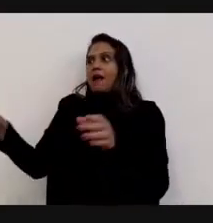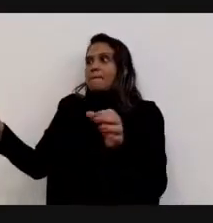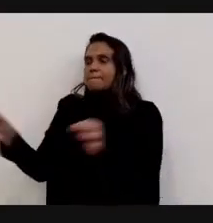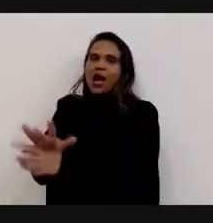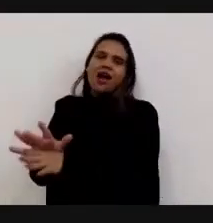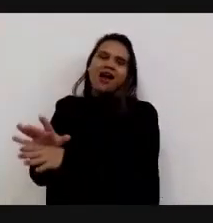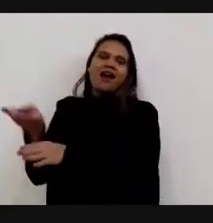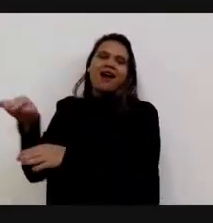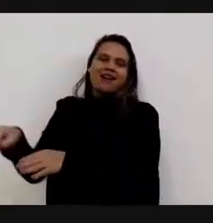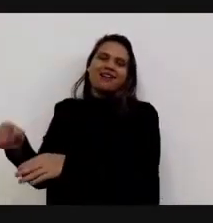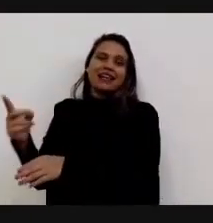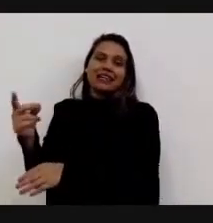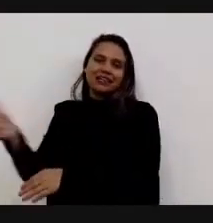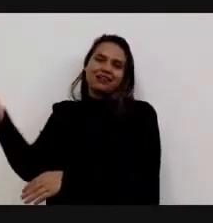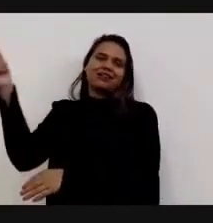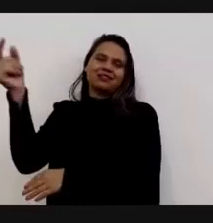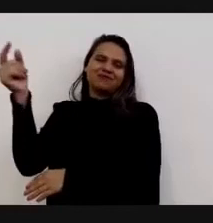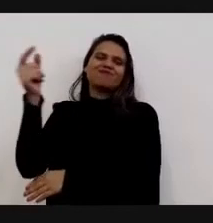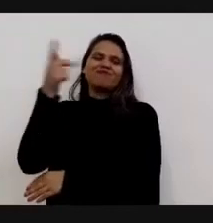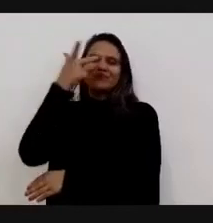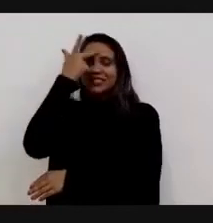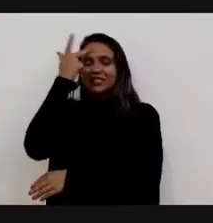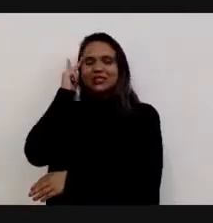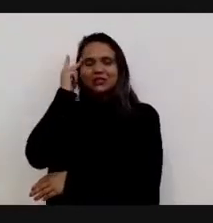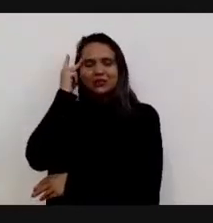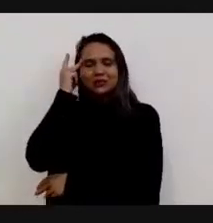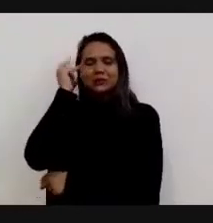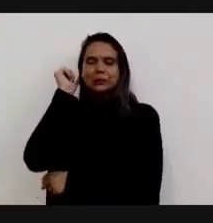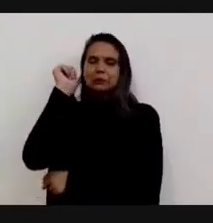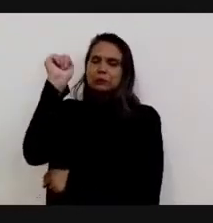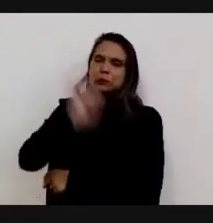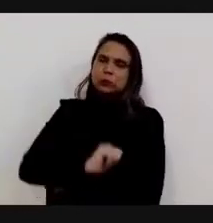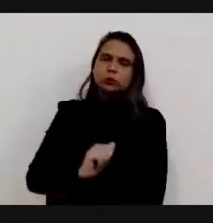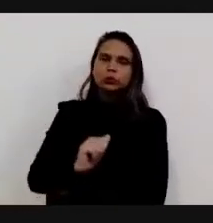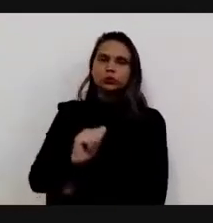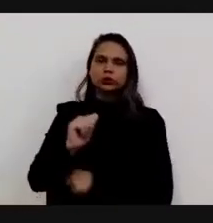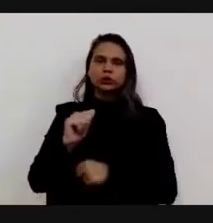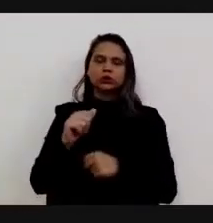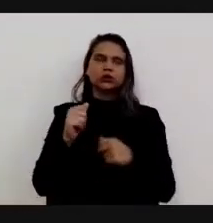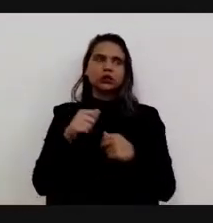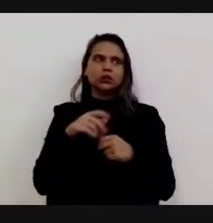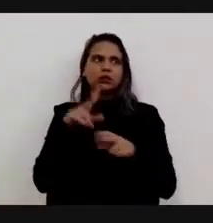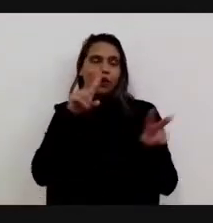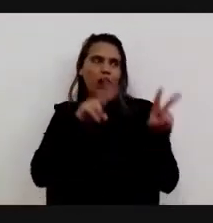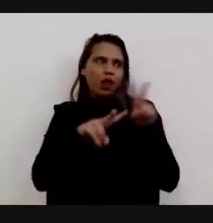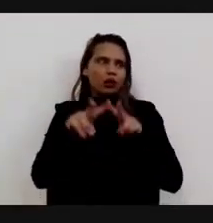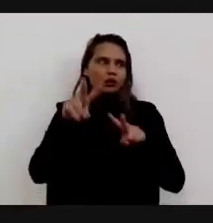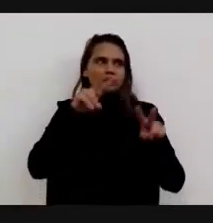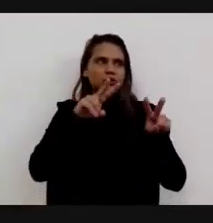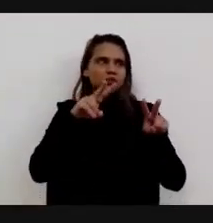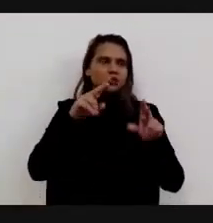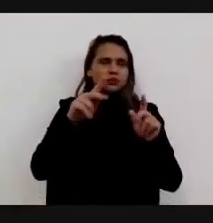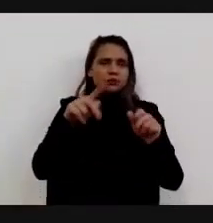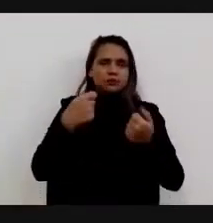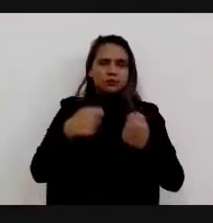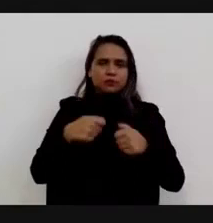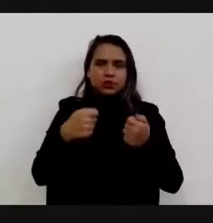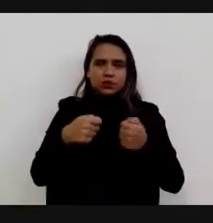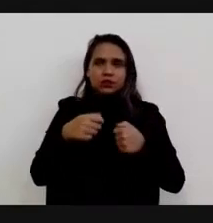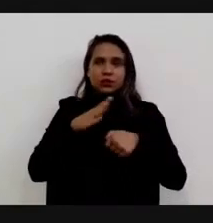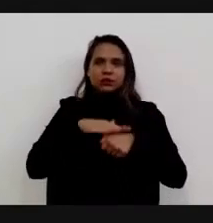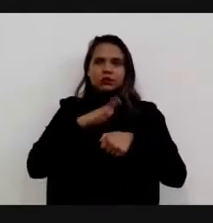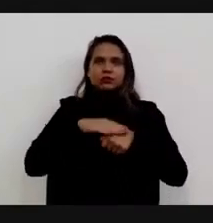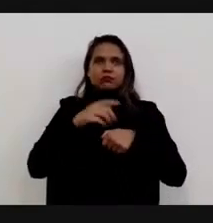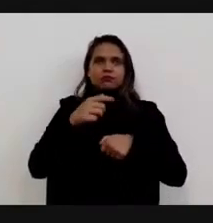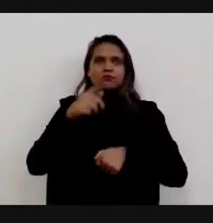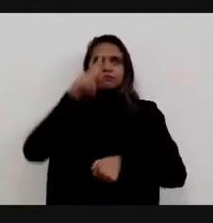a projeção dela de cenários futuros e, normalmente, cenários futuros caóticos para ela. Então, ela tende a